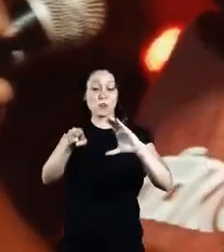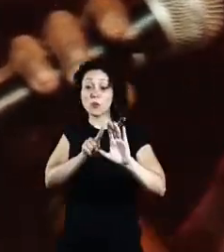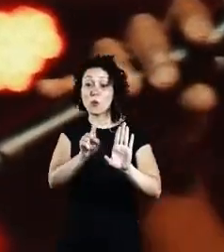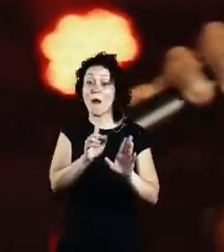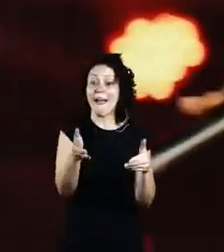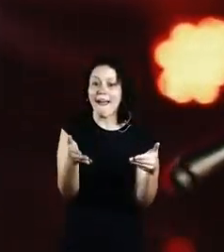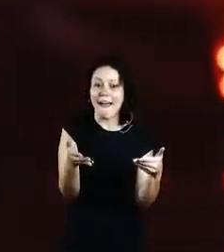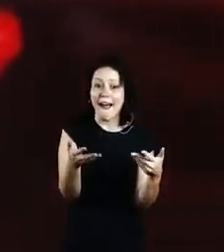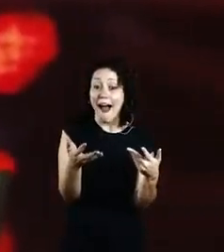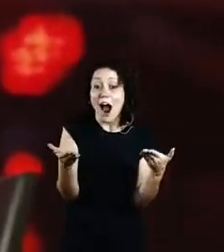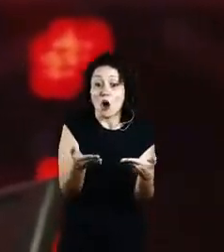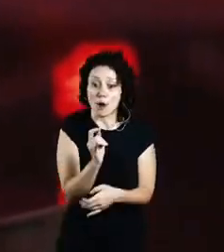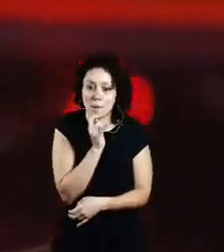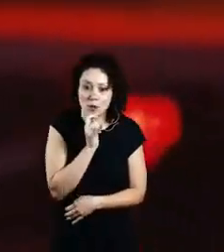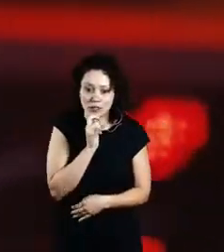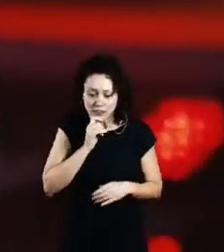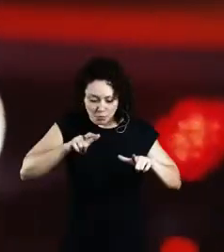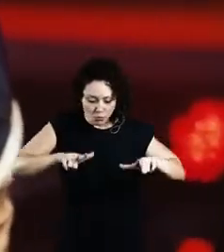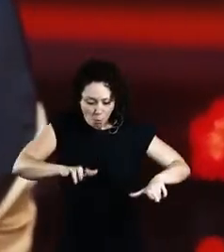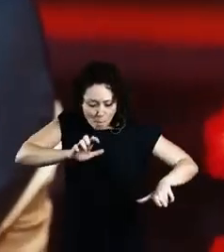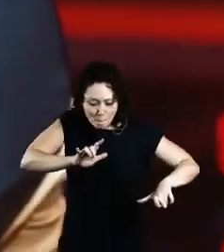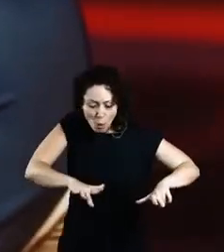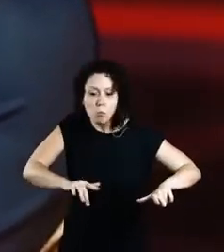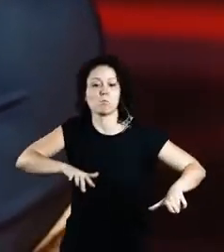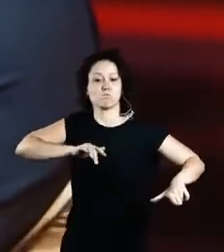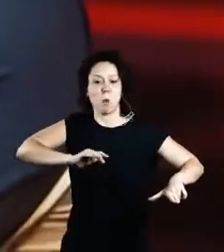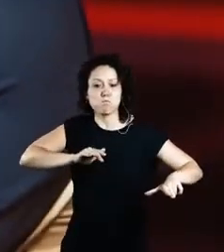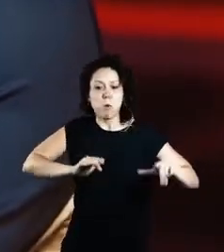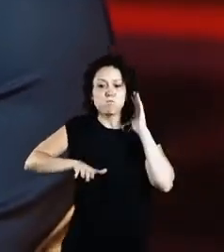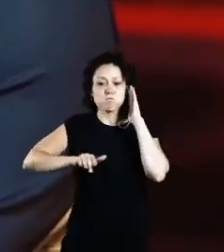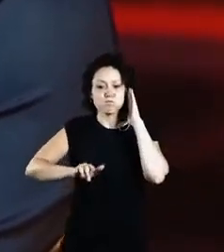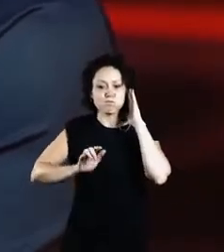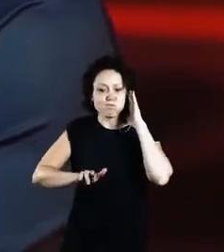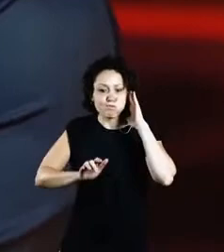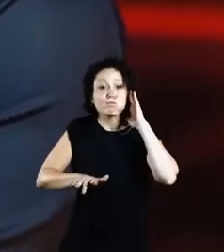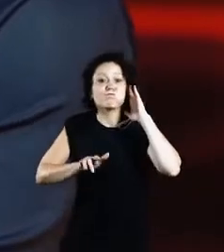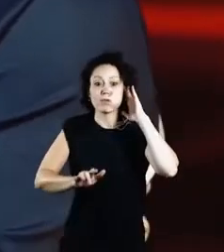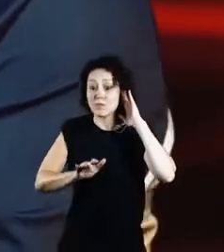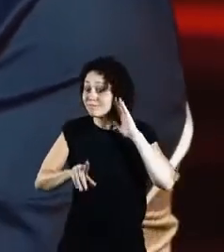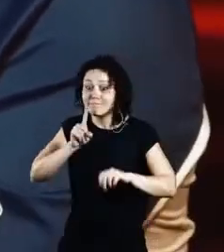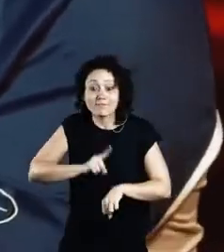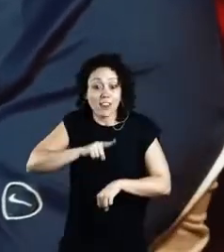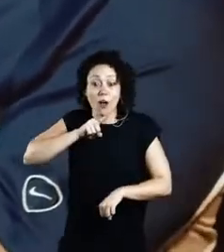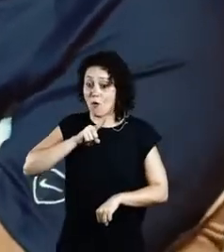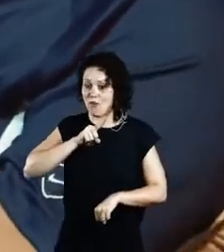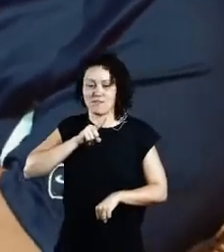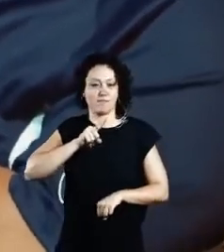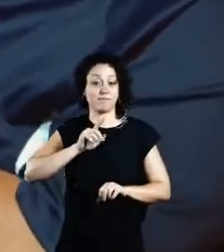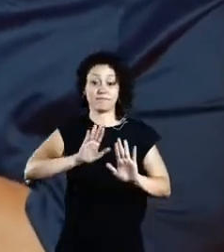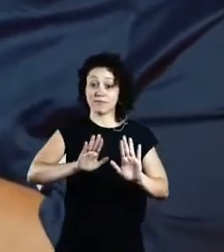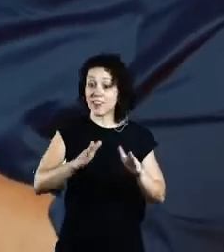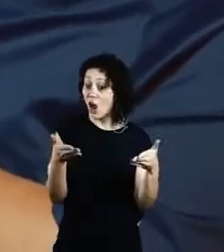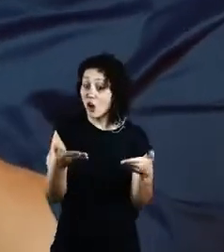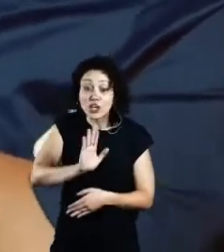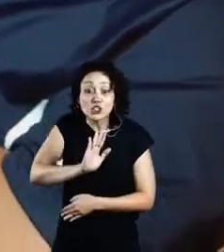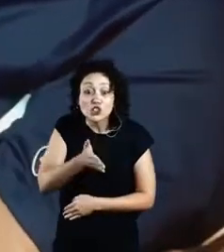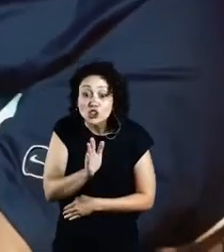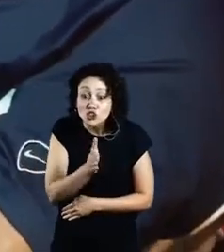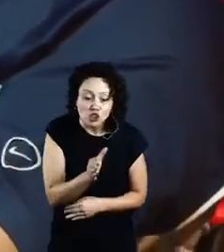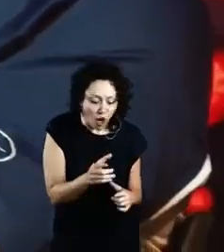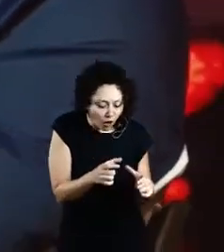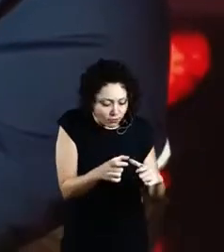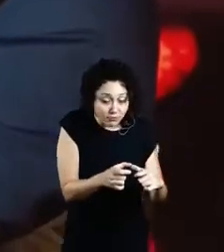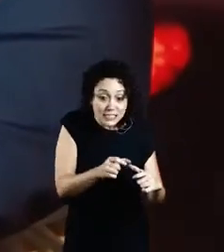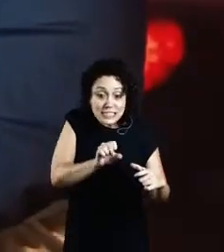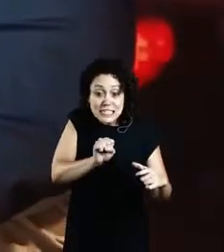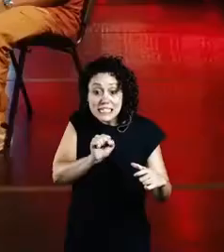sampler ali, ó. Nossa. Você aperta ali, pum, pum, pum, pum, pum, pum, pum, pum, pum. Sampler, Reginaldo? Tem um sampler. Nossa. Ali, tem um sampler